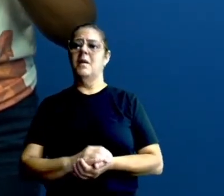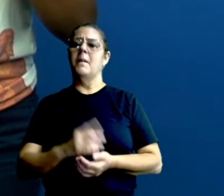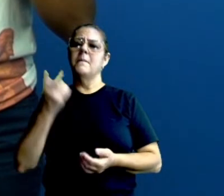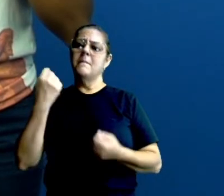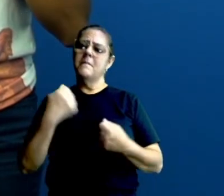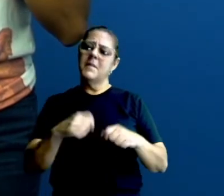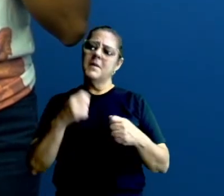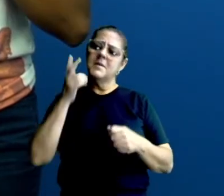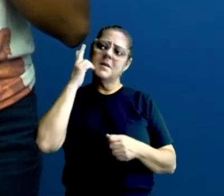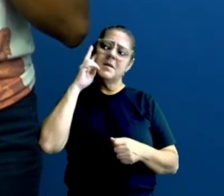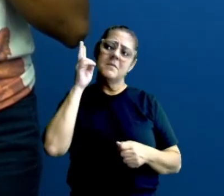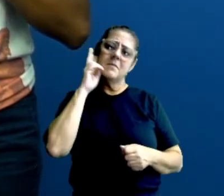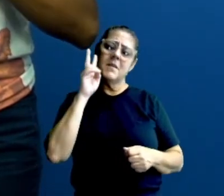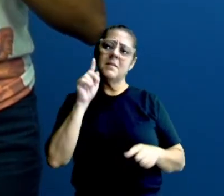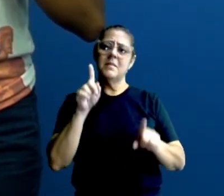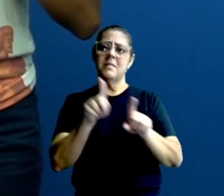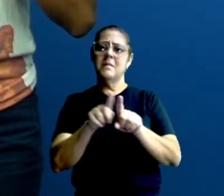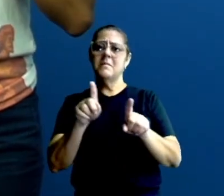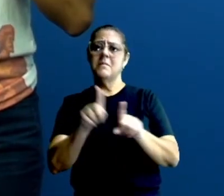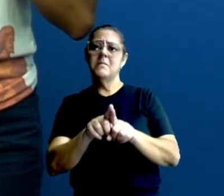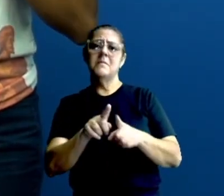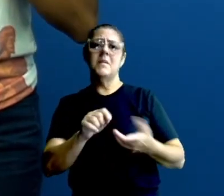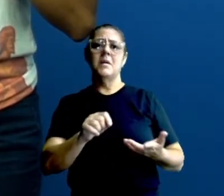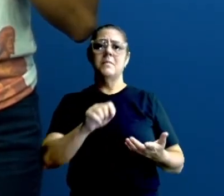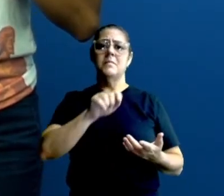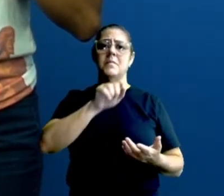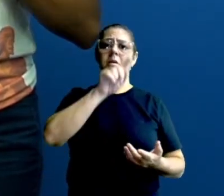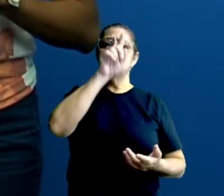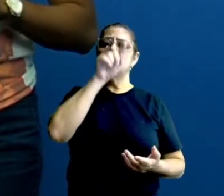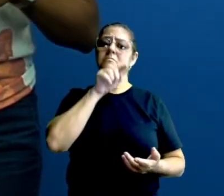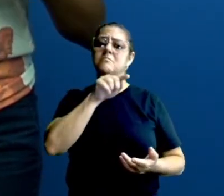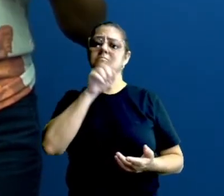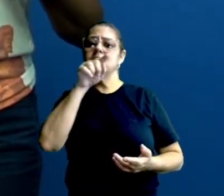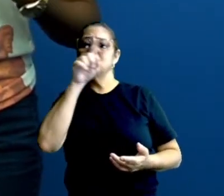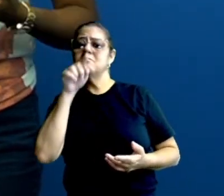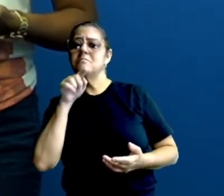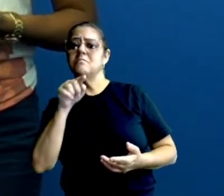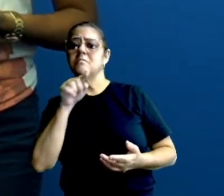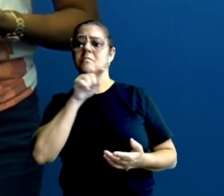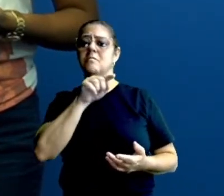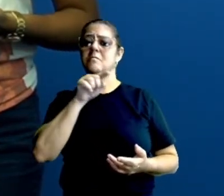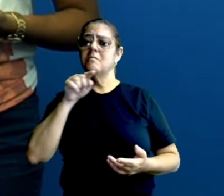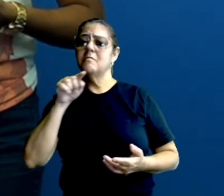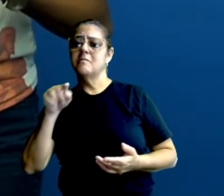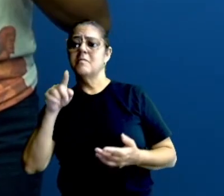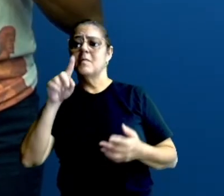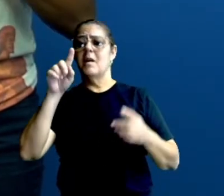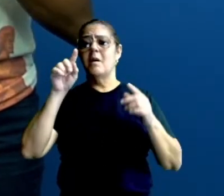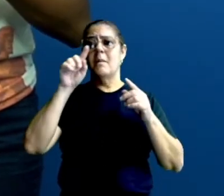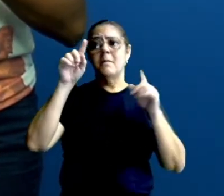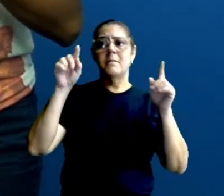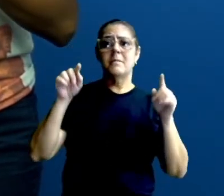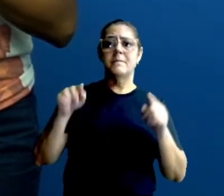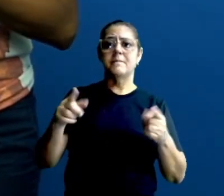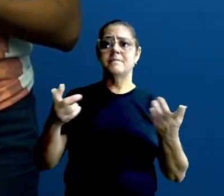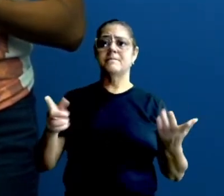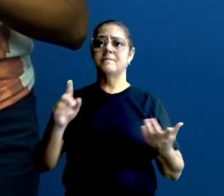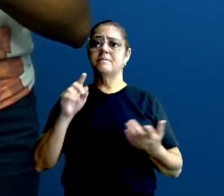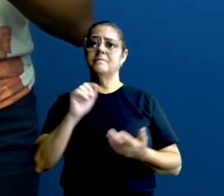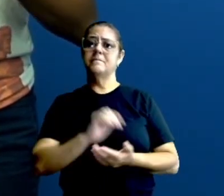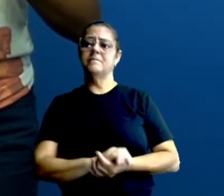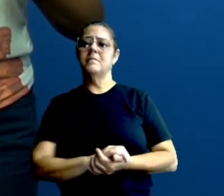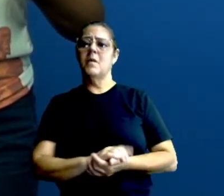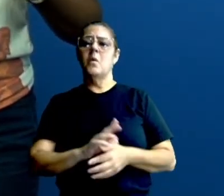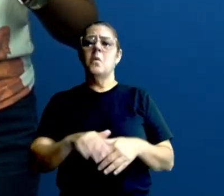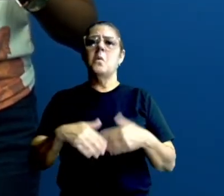também lembra a pontuação então é outra coisa interessante cima quando se elabora um texto sinais de pontuação